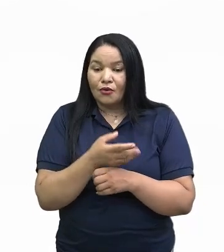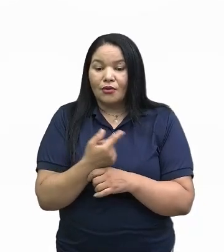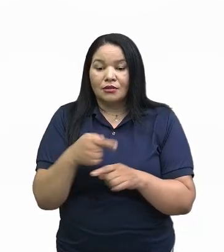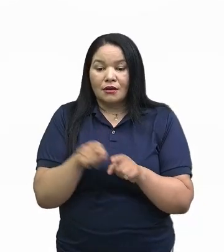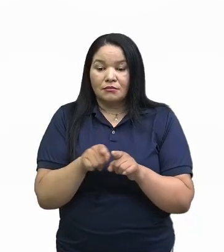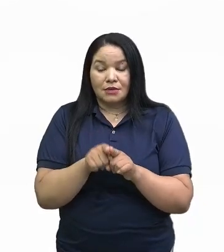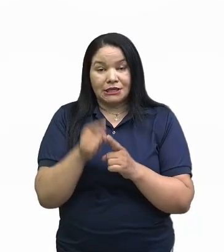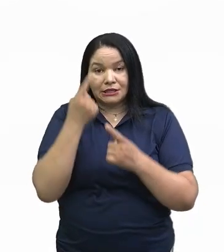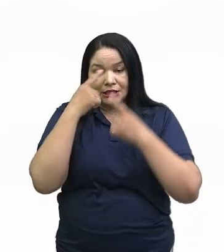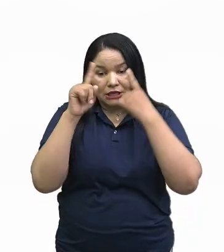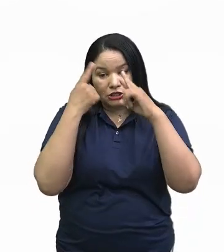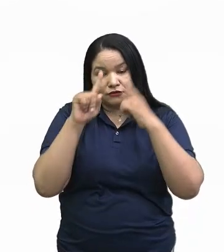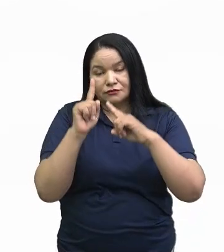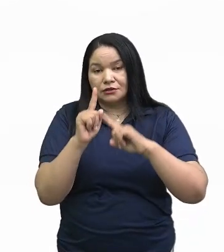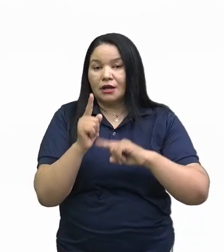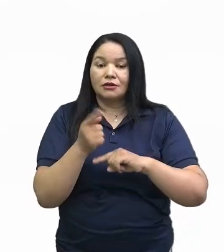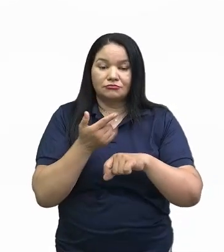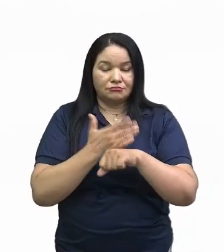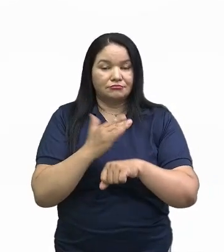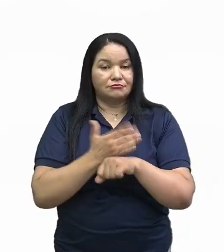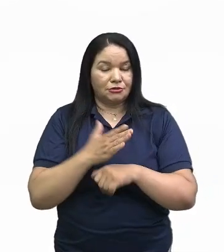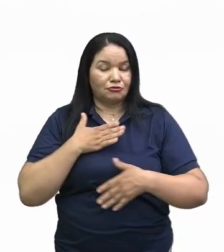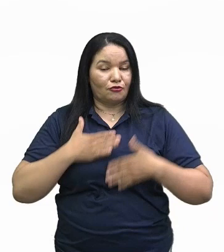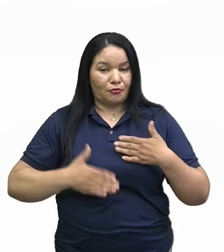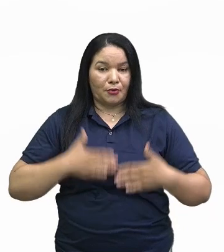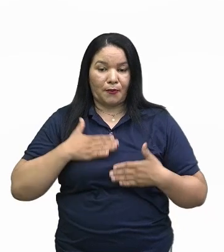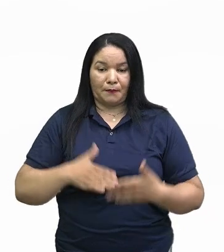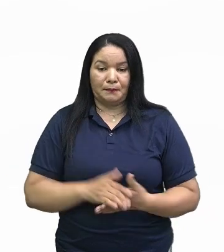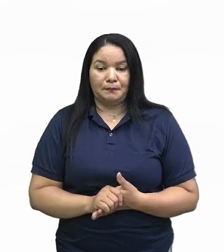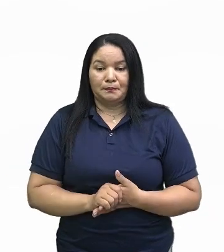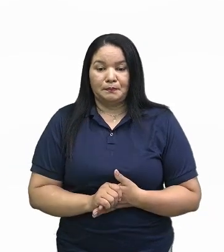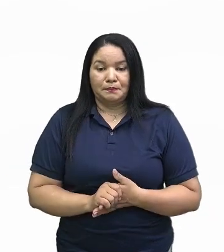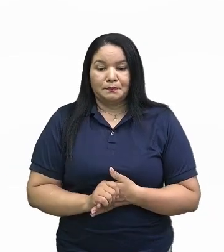a criatividade nas práticas corporais.